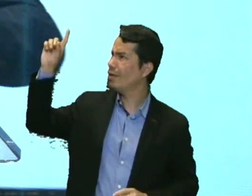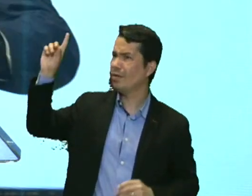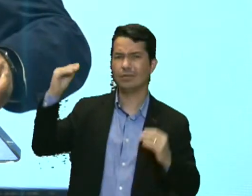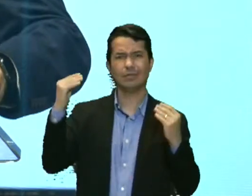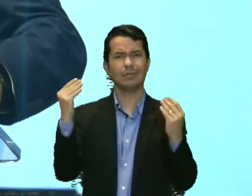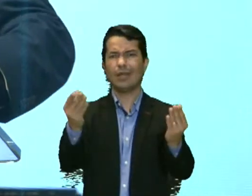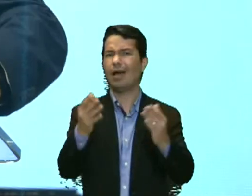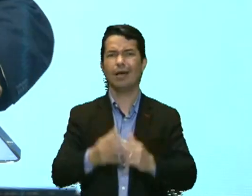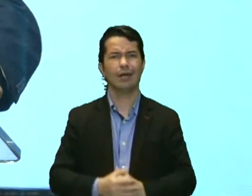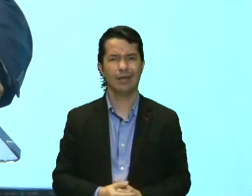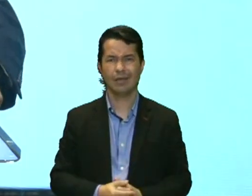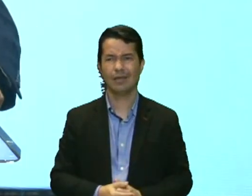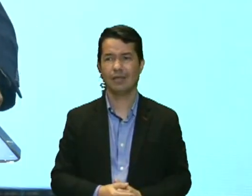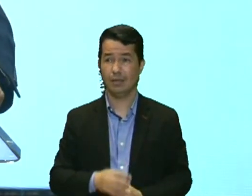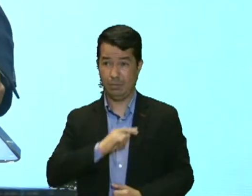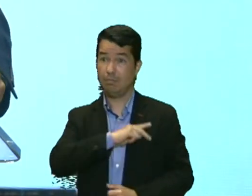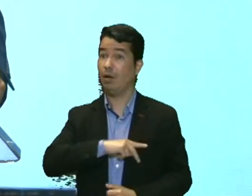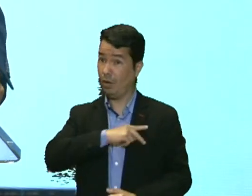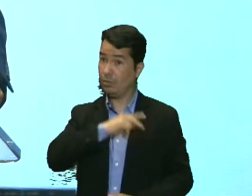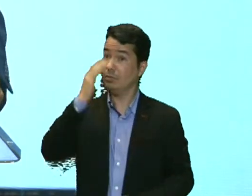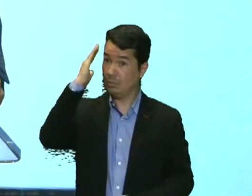Paulo sabia o que era isso.